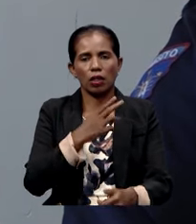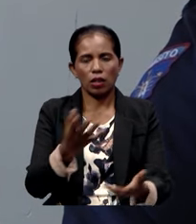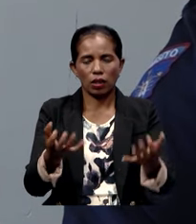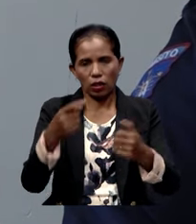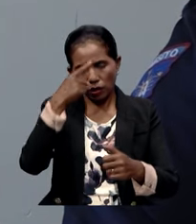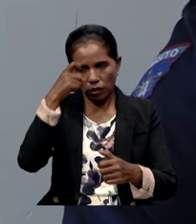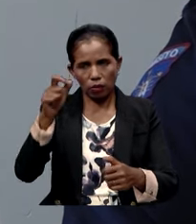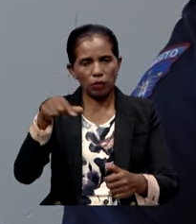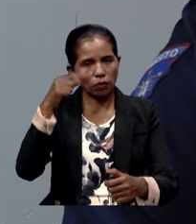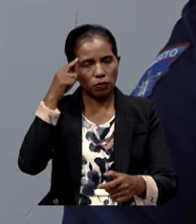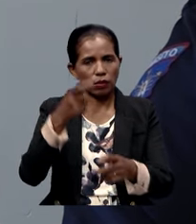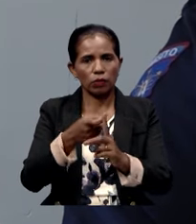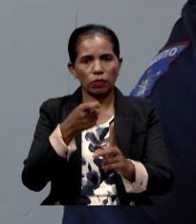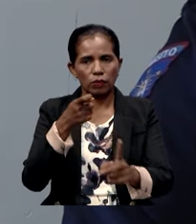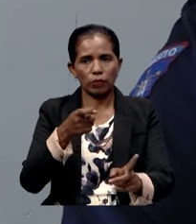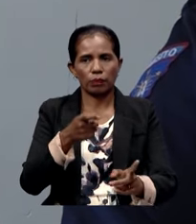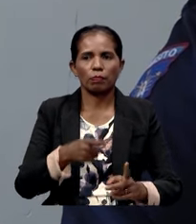governo liu si